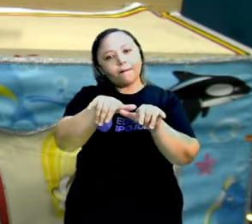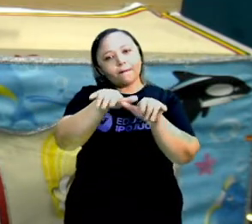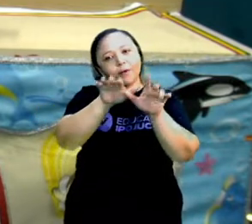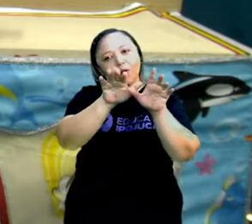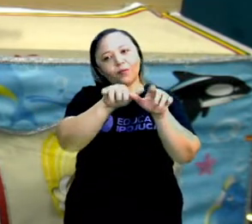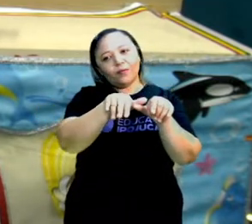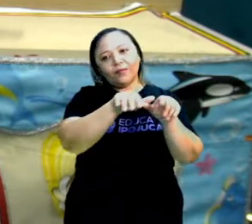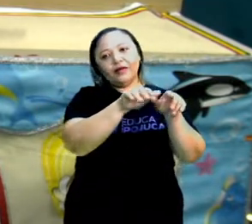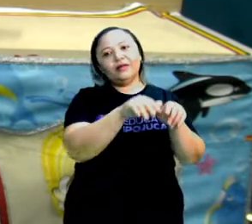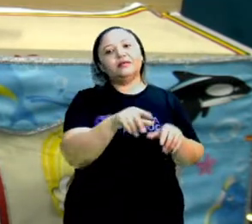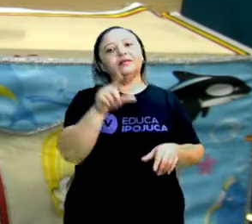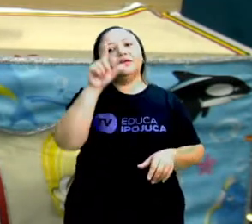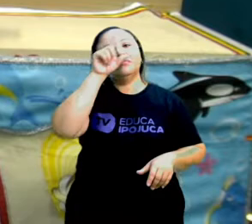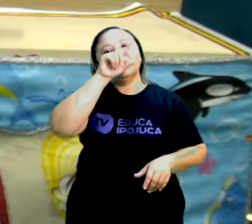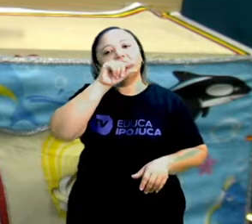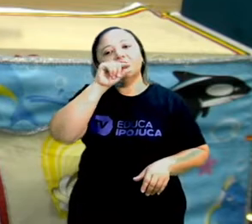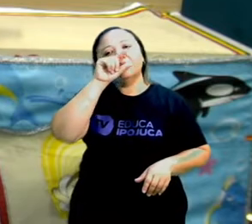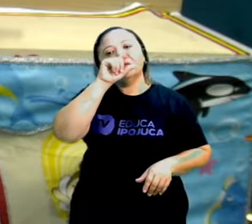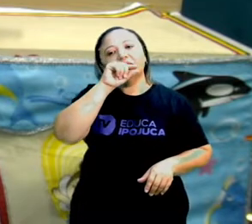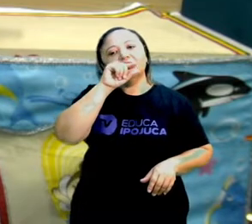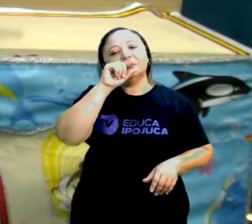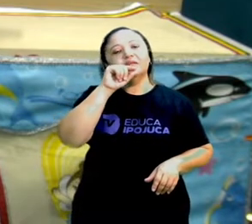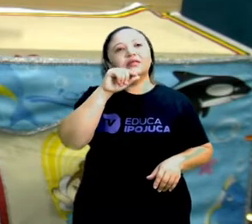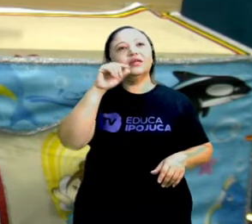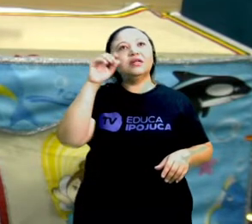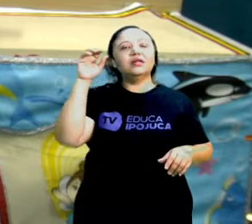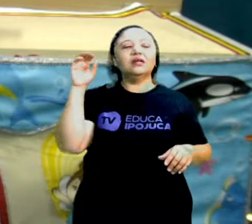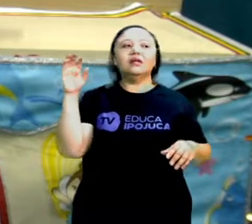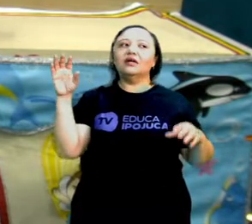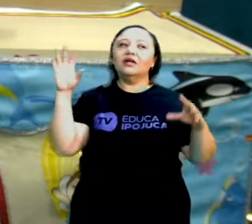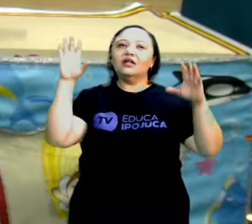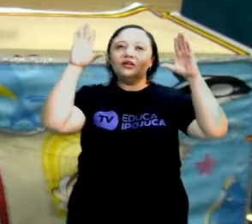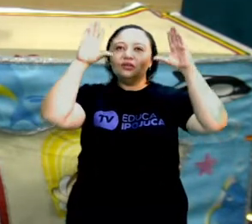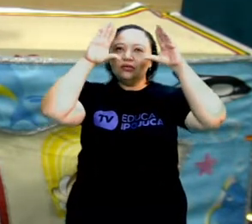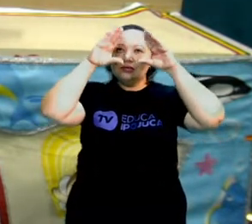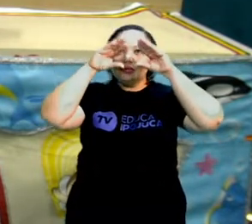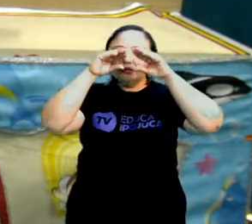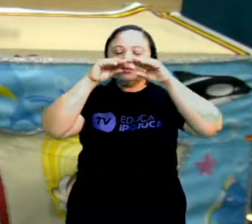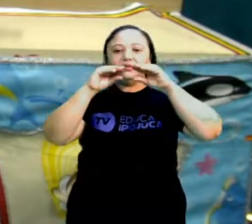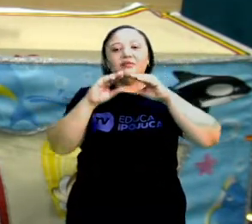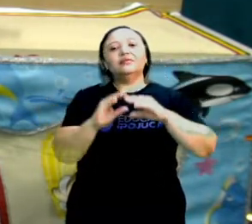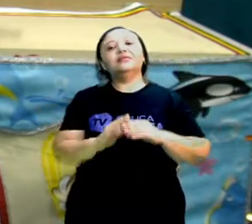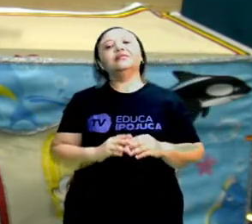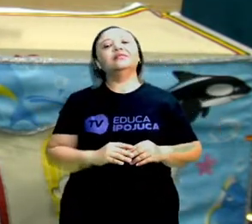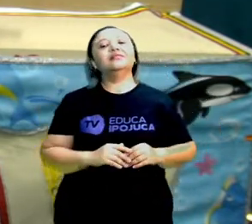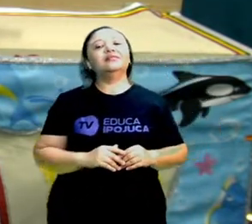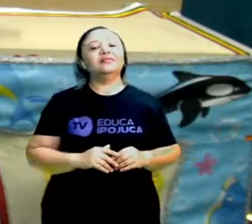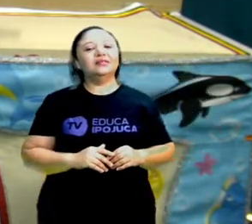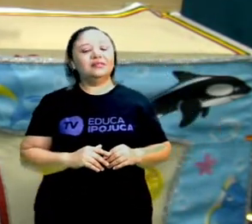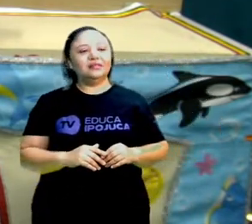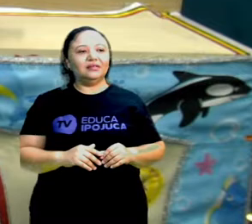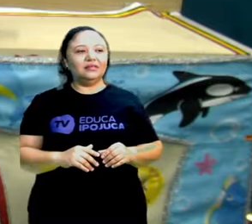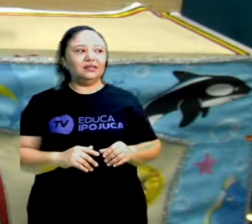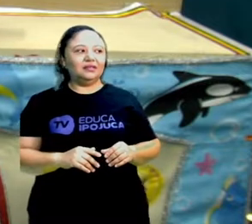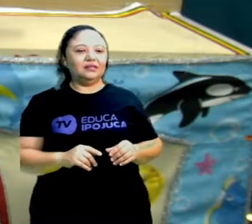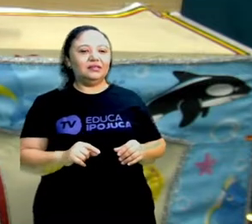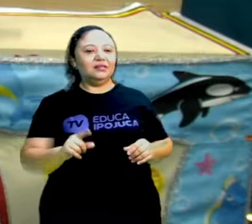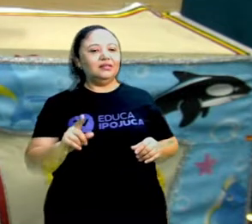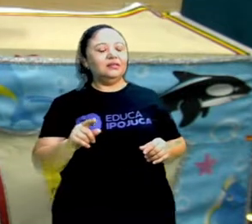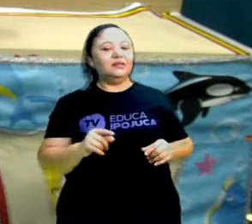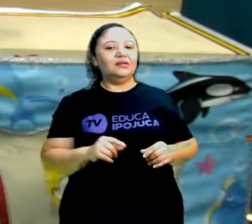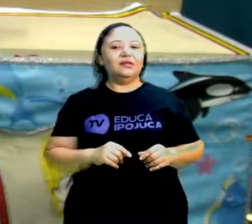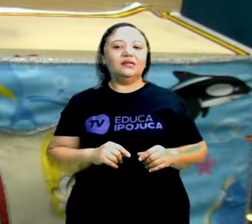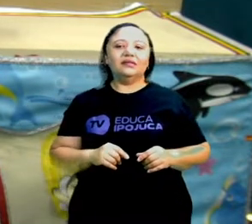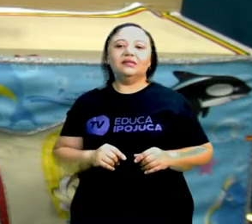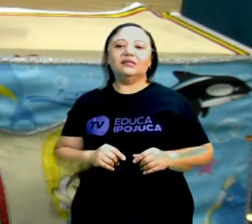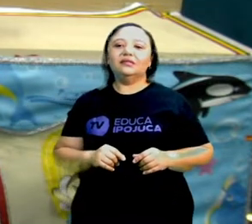mesmo. Seguir essa pomba, ó, de noite. Imagina. Problema, viu? Né, não? Até porque pra ver pomba